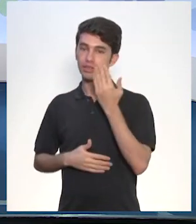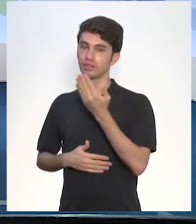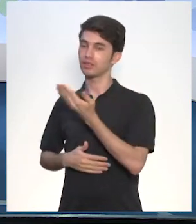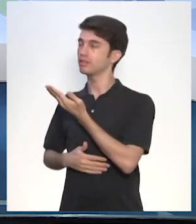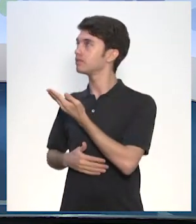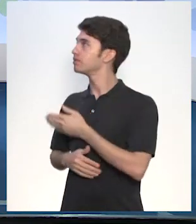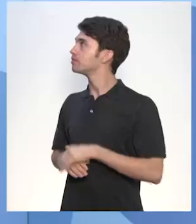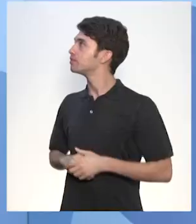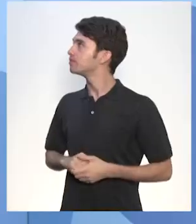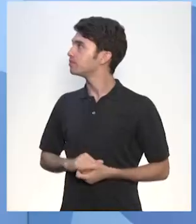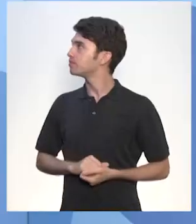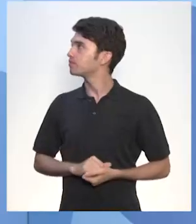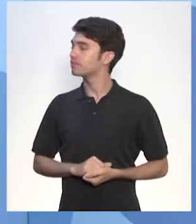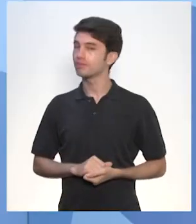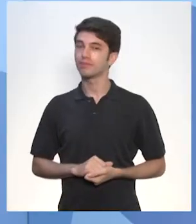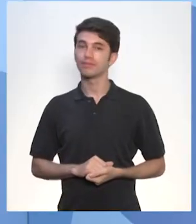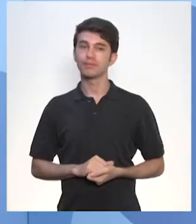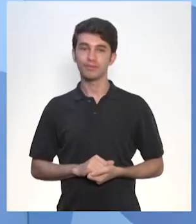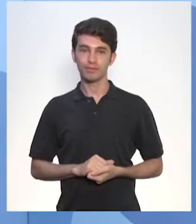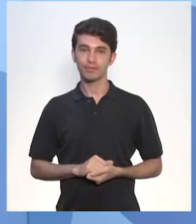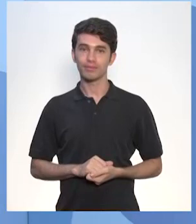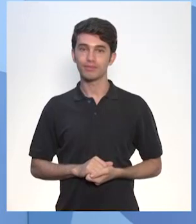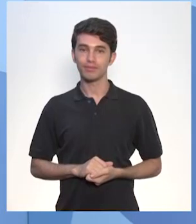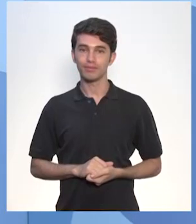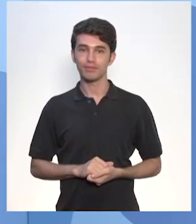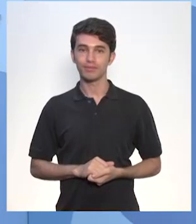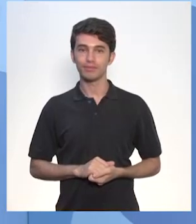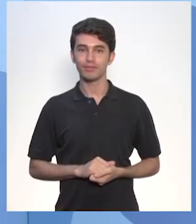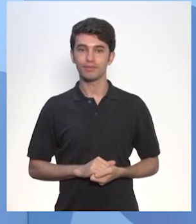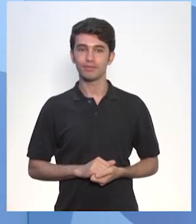alunos do oitavo ano, por favor.